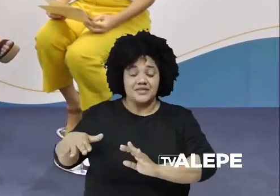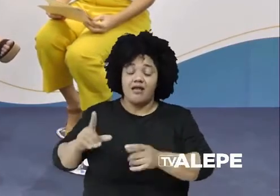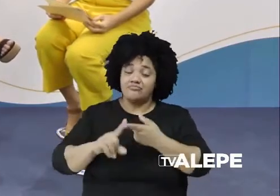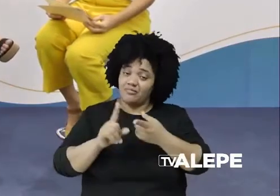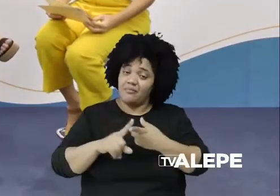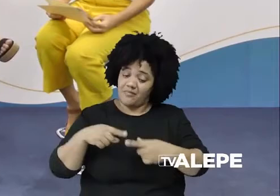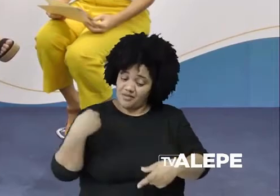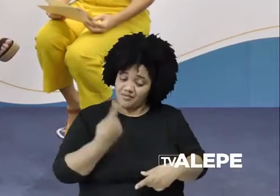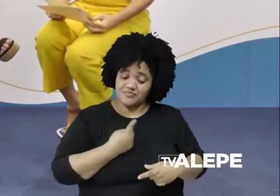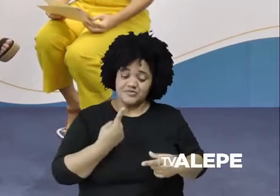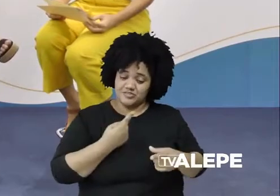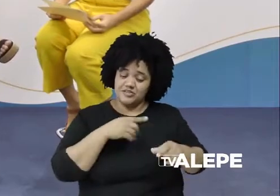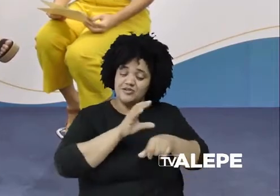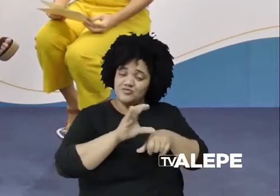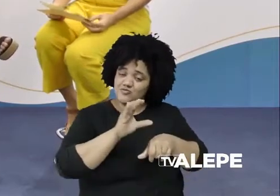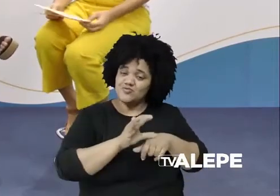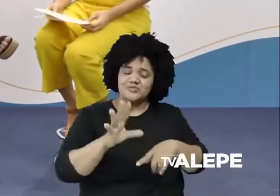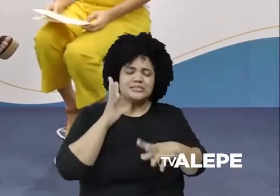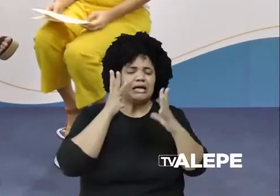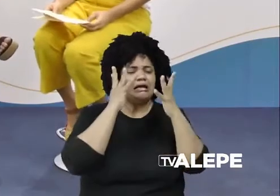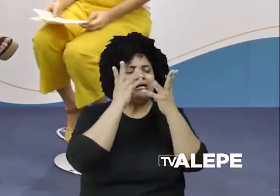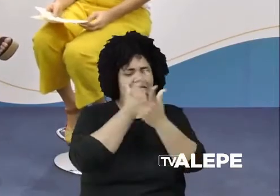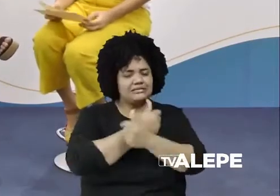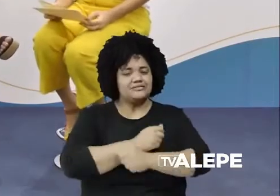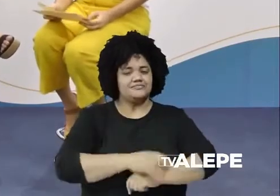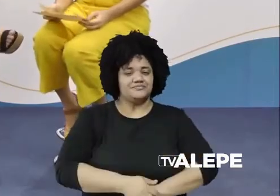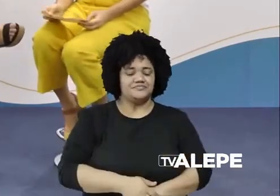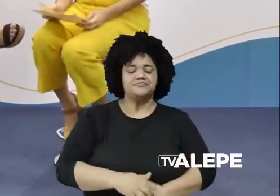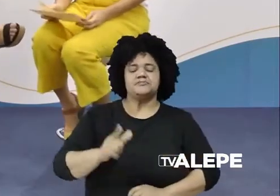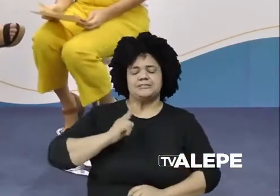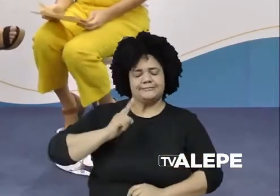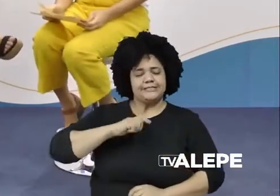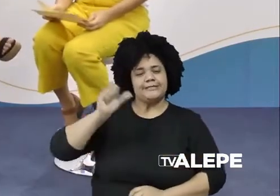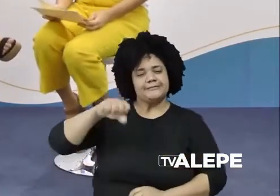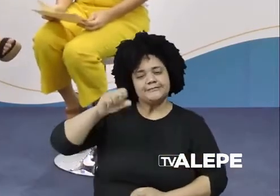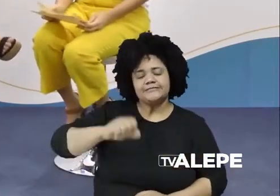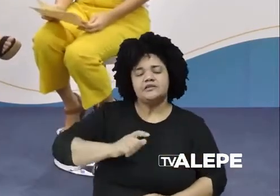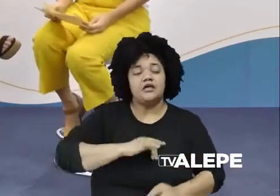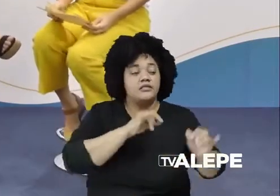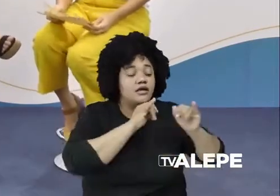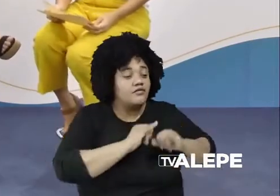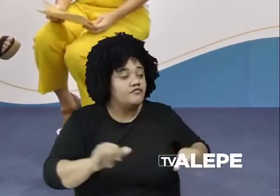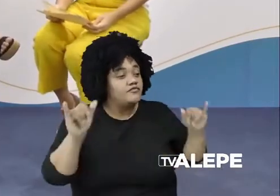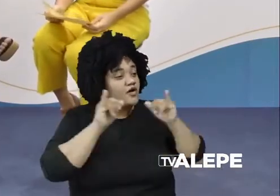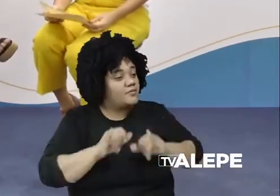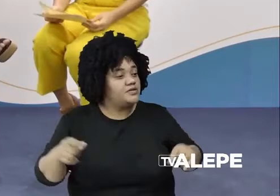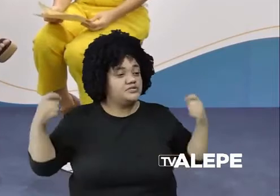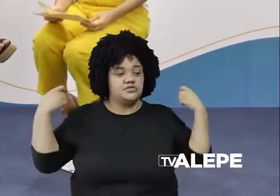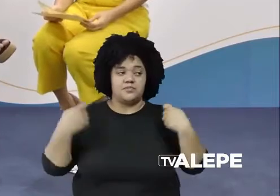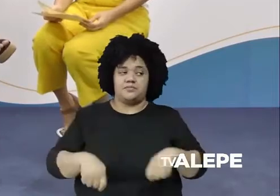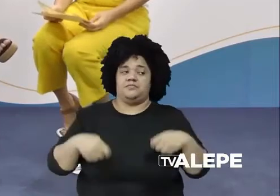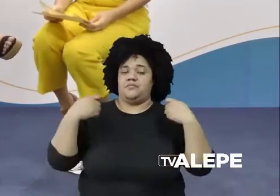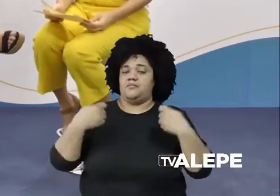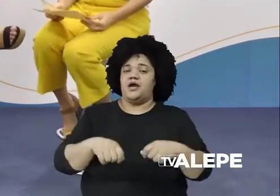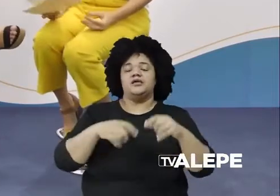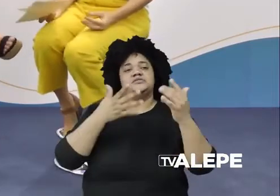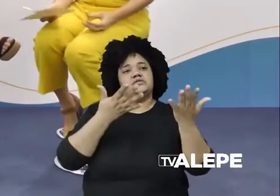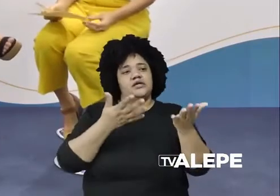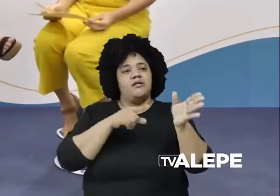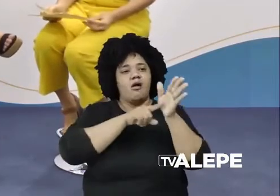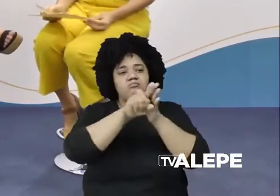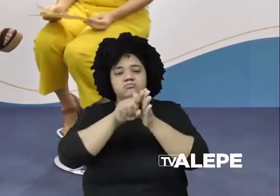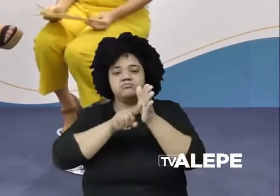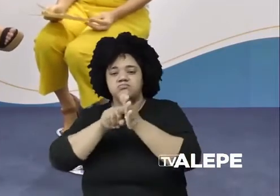esse curso, porque está lindíssimo. Então, assim, nós temos muitas informações que precisam ser consultadas, além